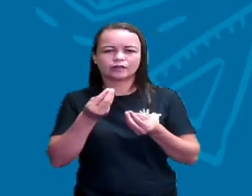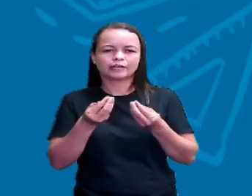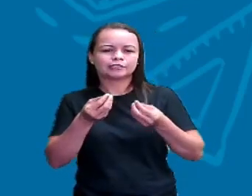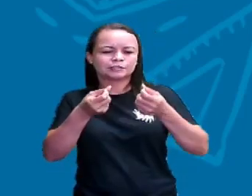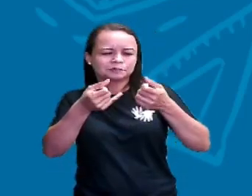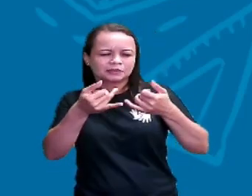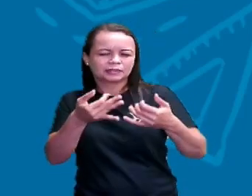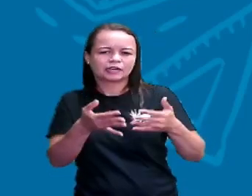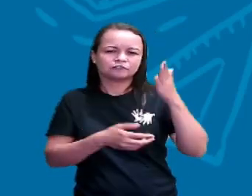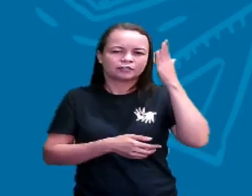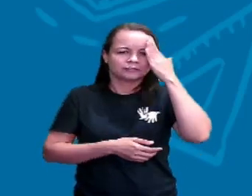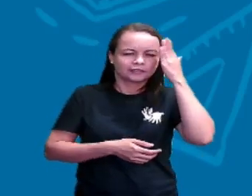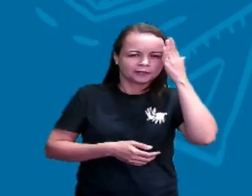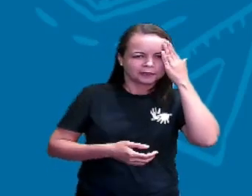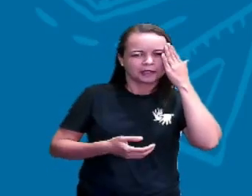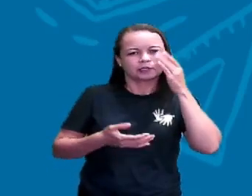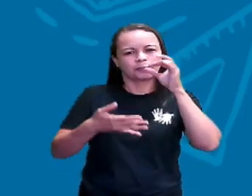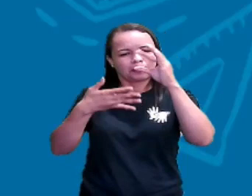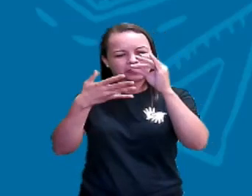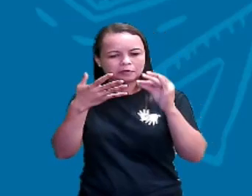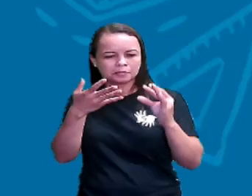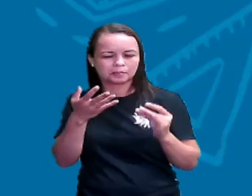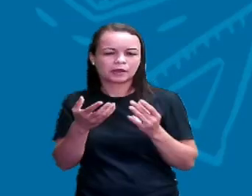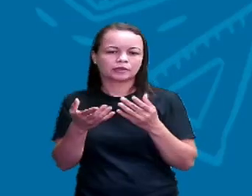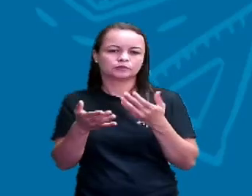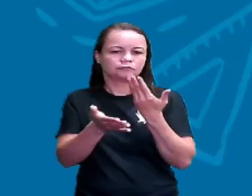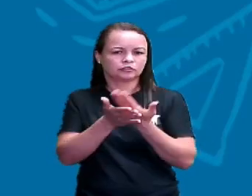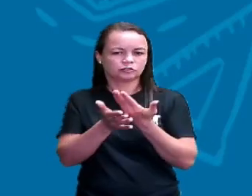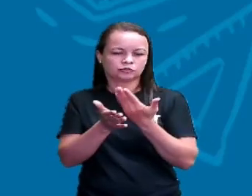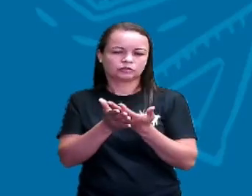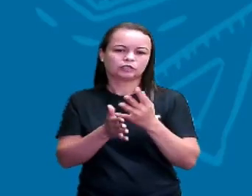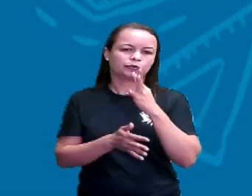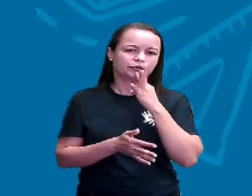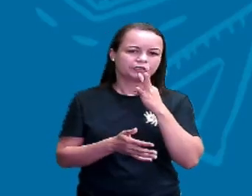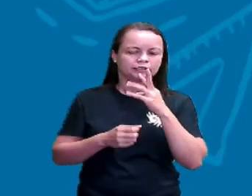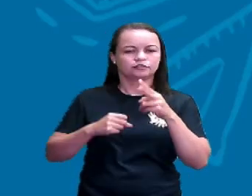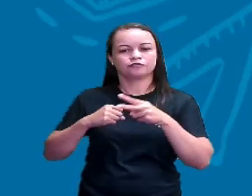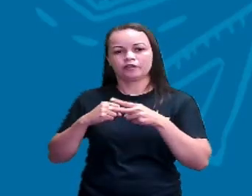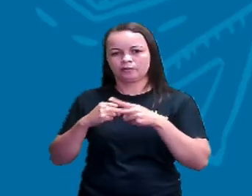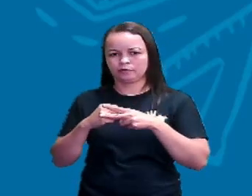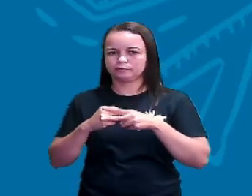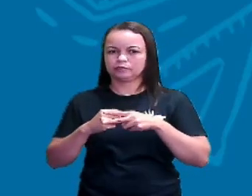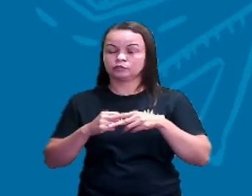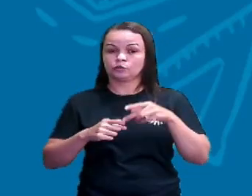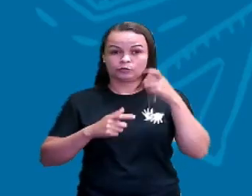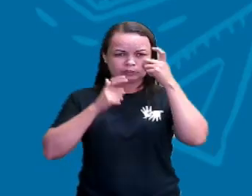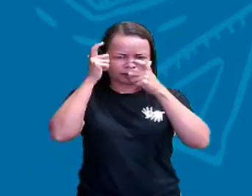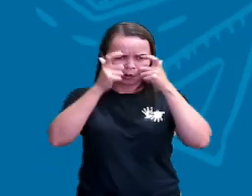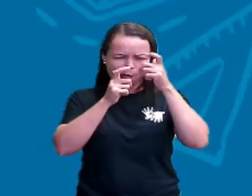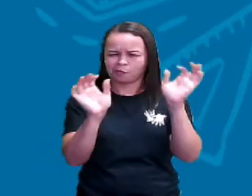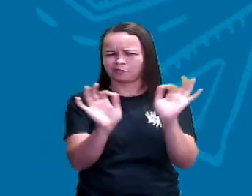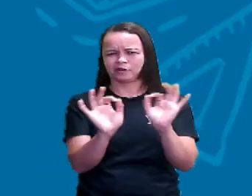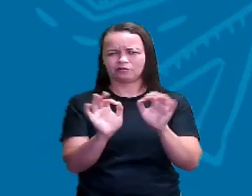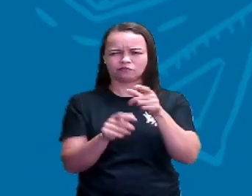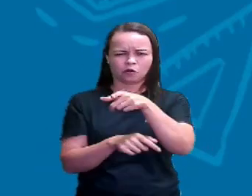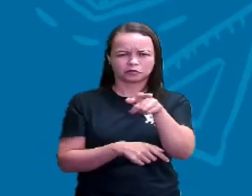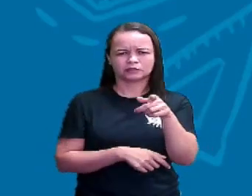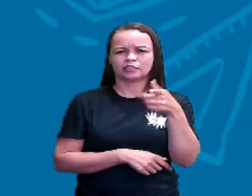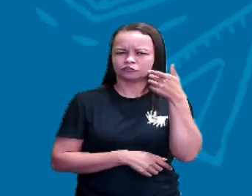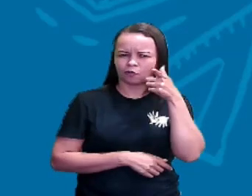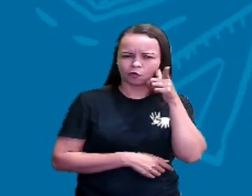vai começando a entender isso à medida que a gente vai estudando e conhecendo os verbos. Não se preocupem que vocês também vão